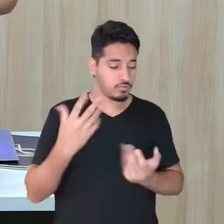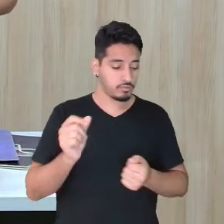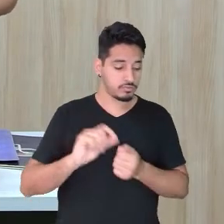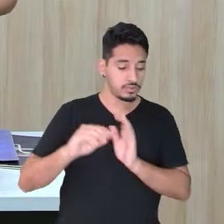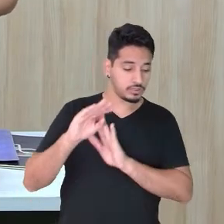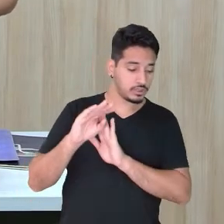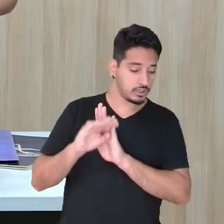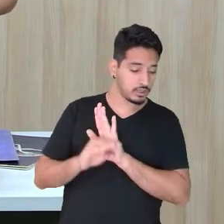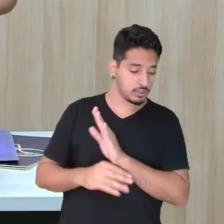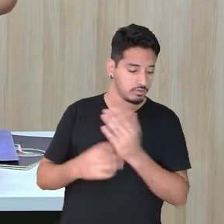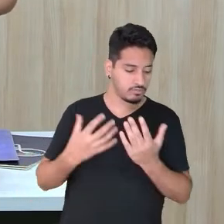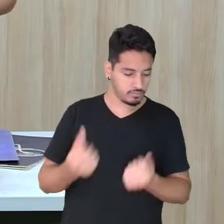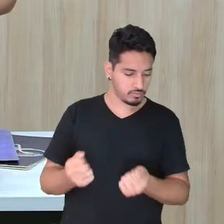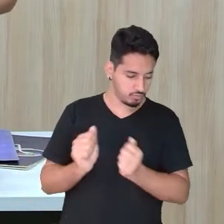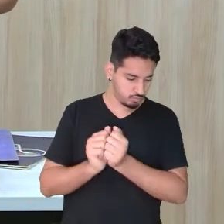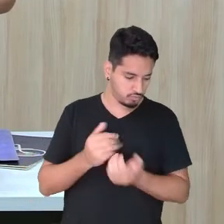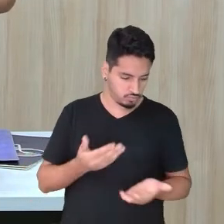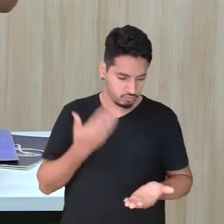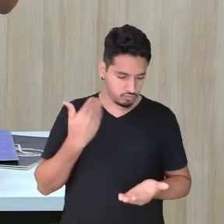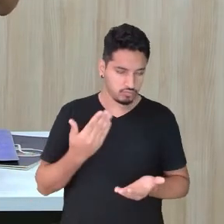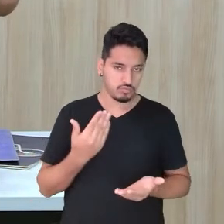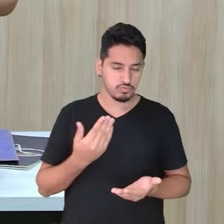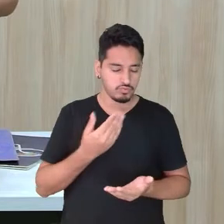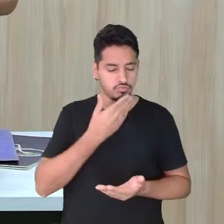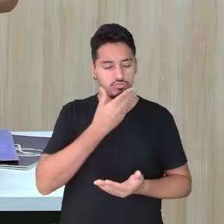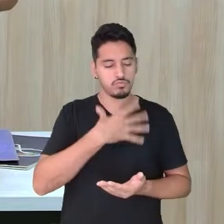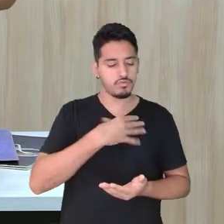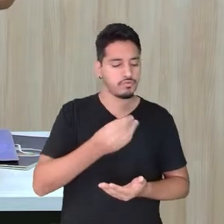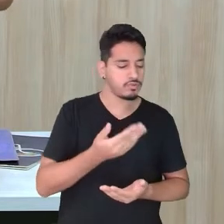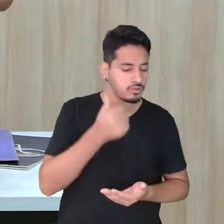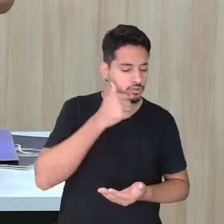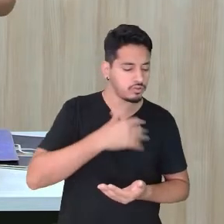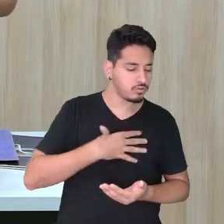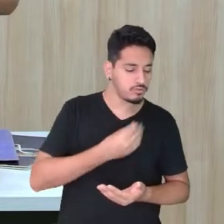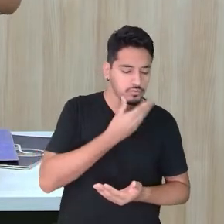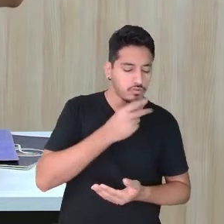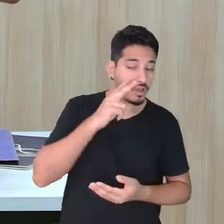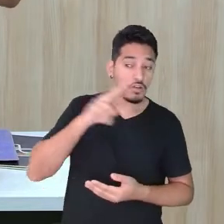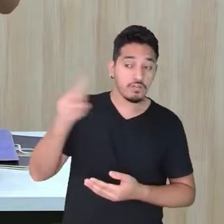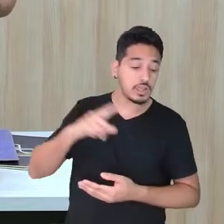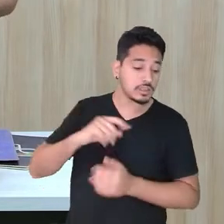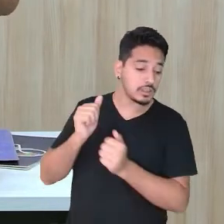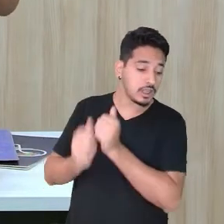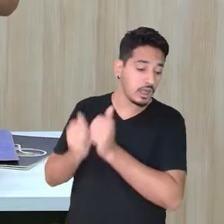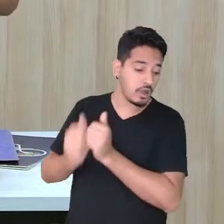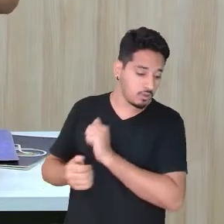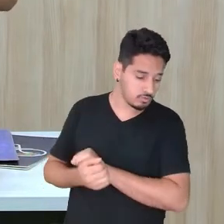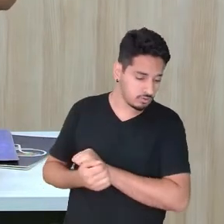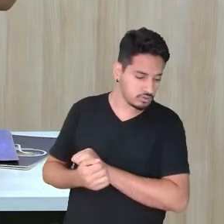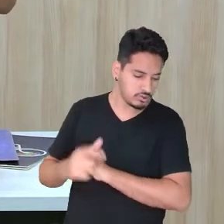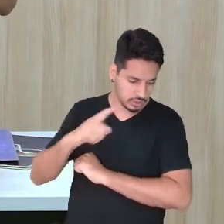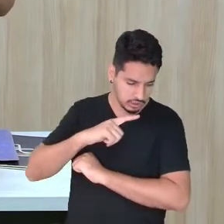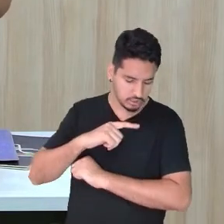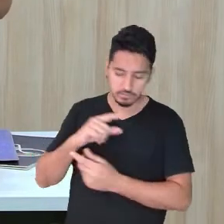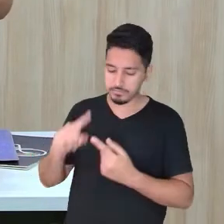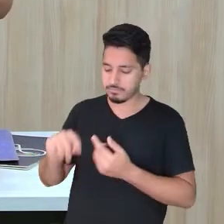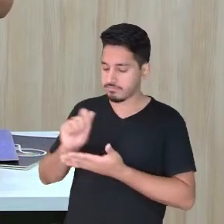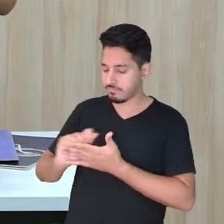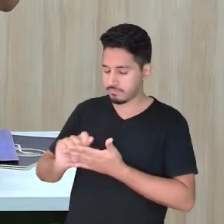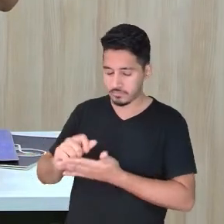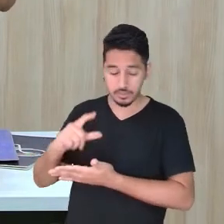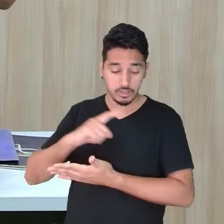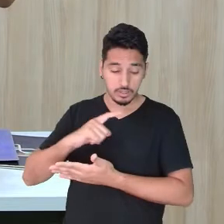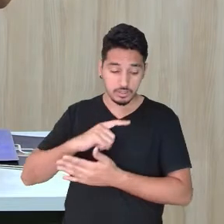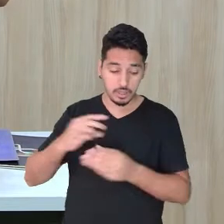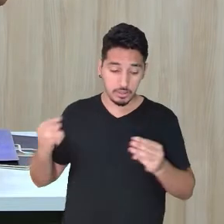essa lista junto com ela. Filha, filho, veja se tem arroz, tem macarrão, veja, vamos colocar aqui.